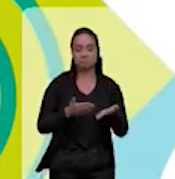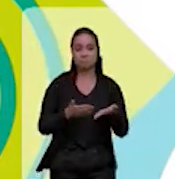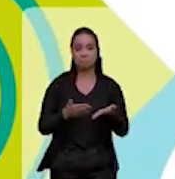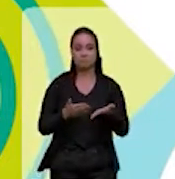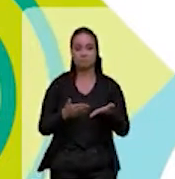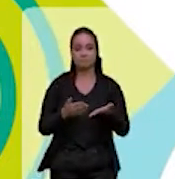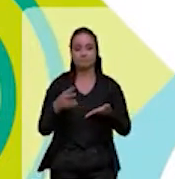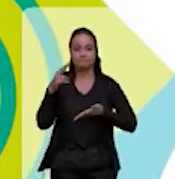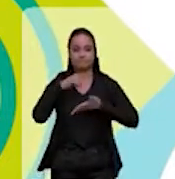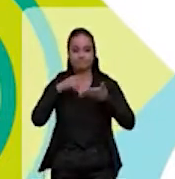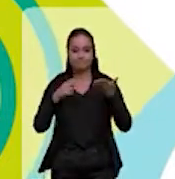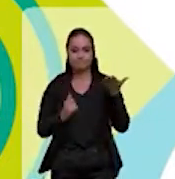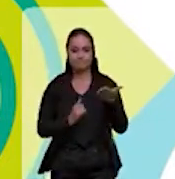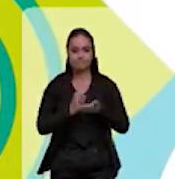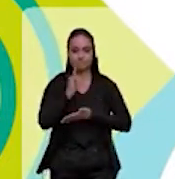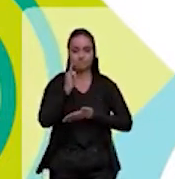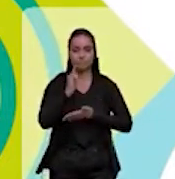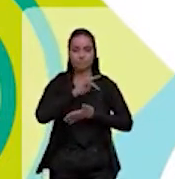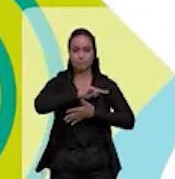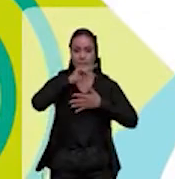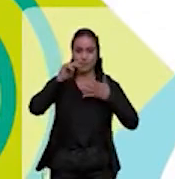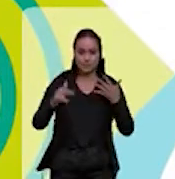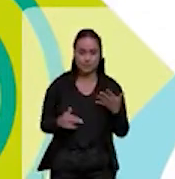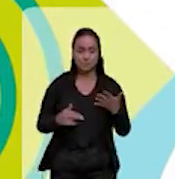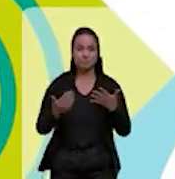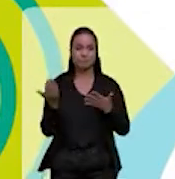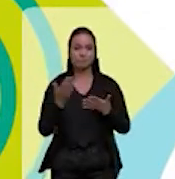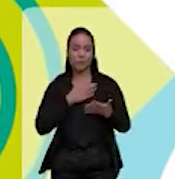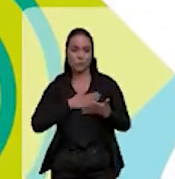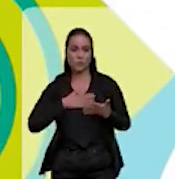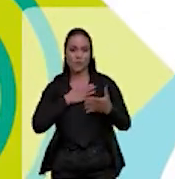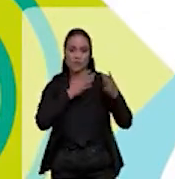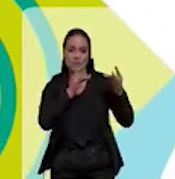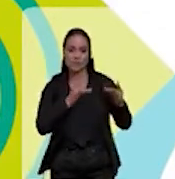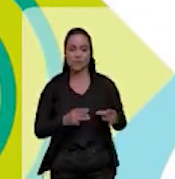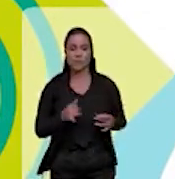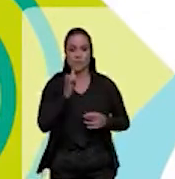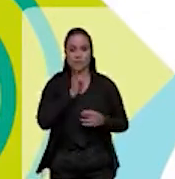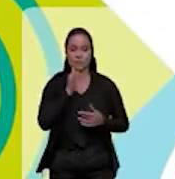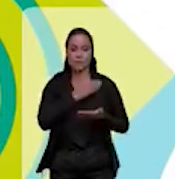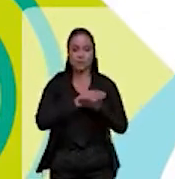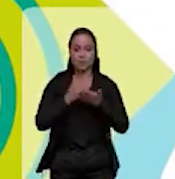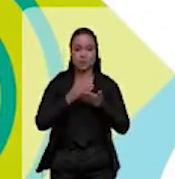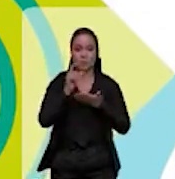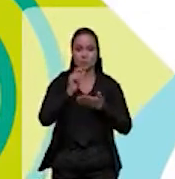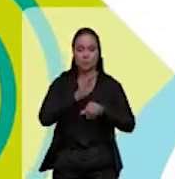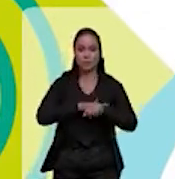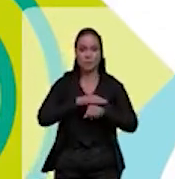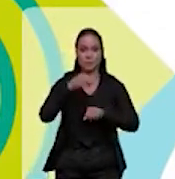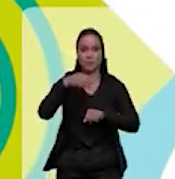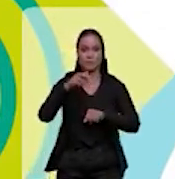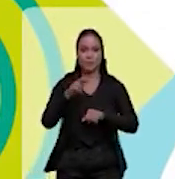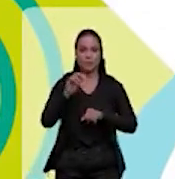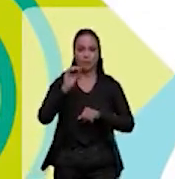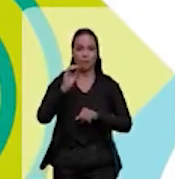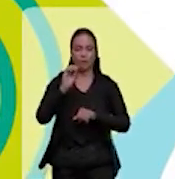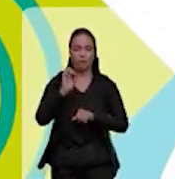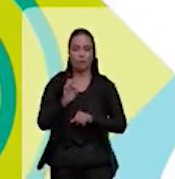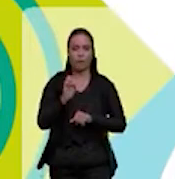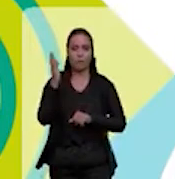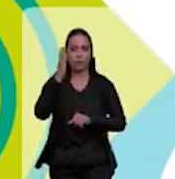na percepção concreta do pluricentrismo gostaria de citar um exemplo de iniciativa recente do mra é brasileiro